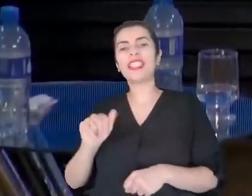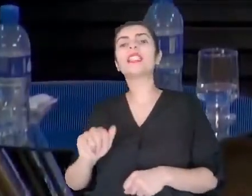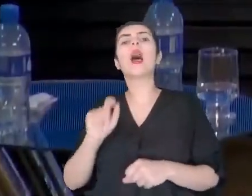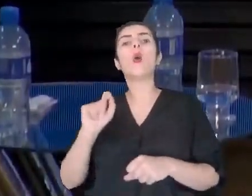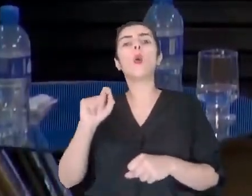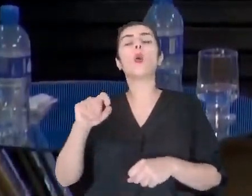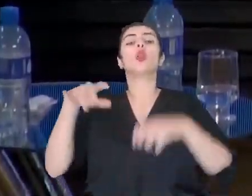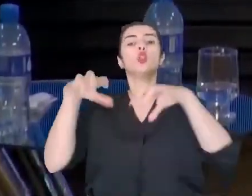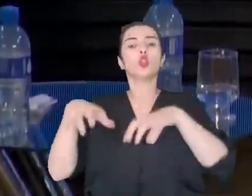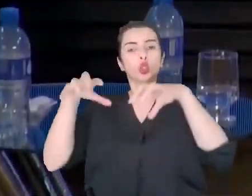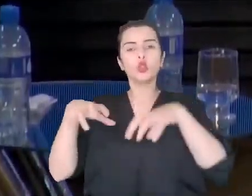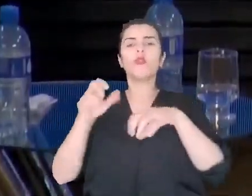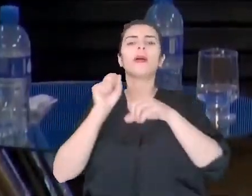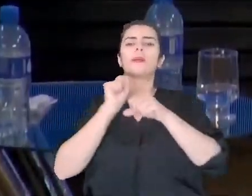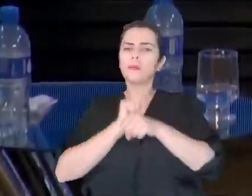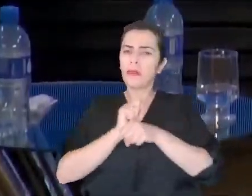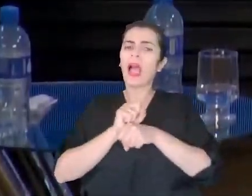então...